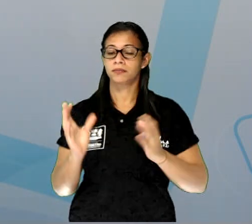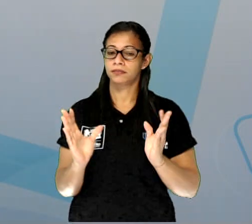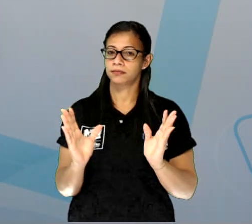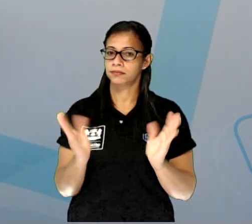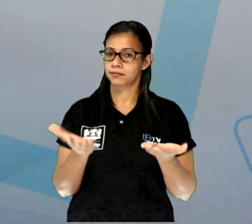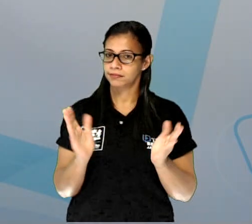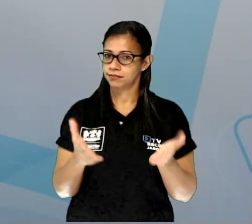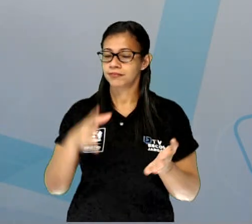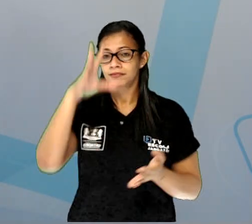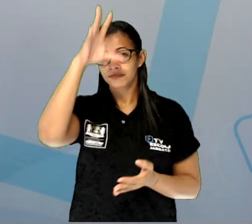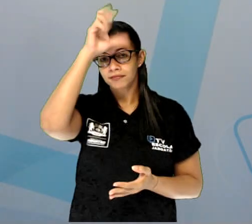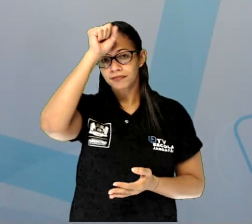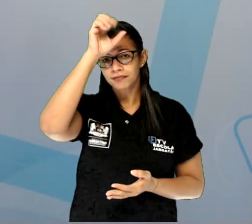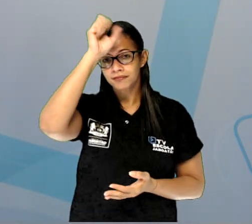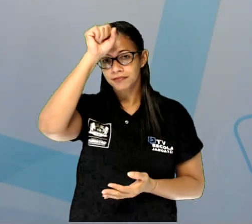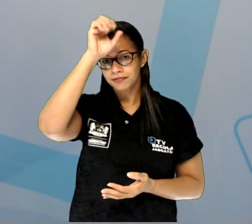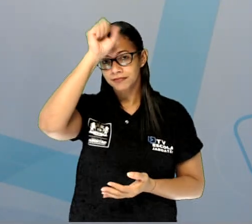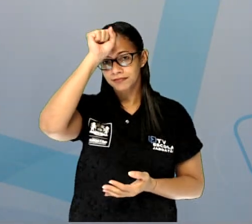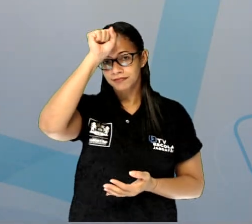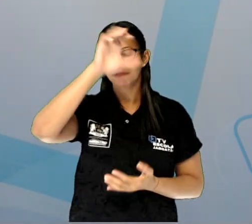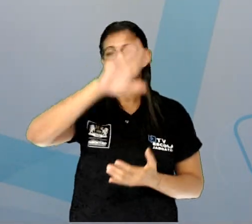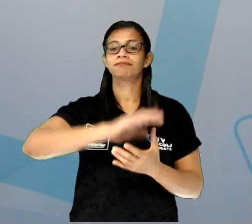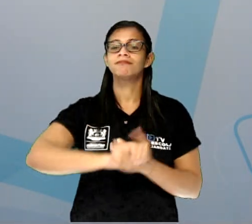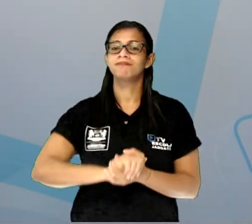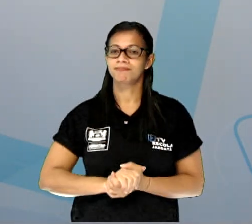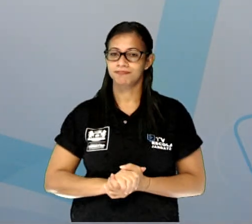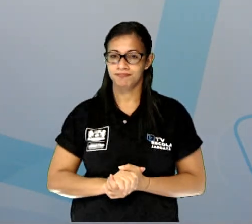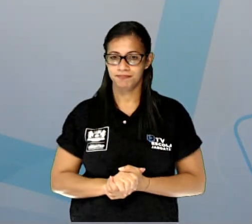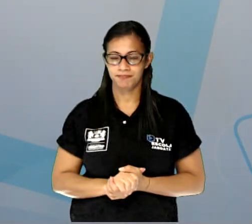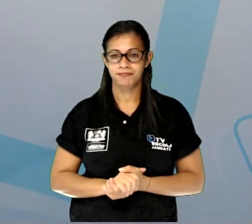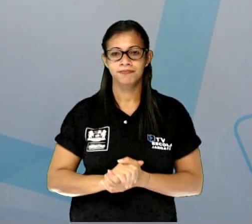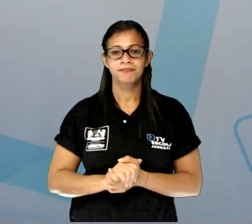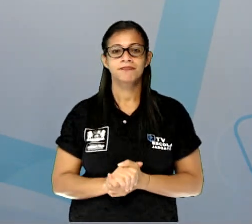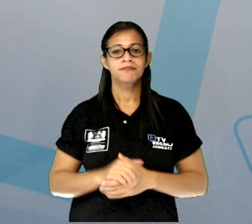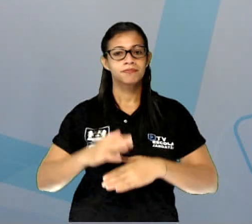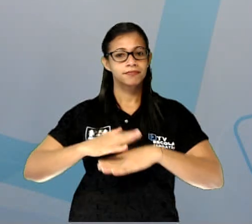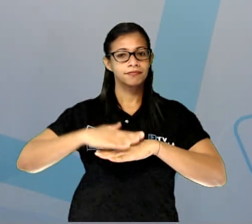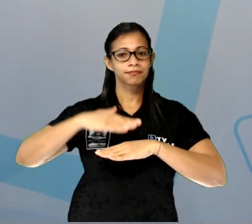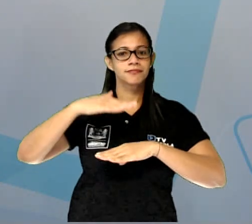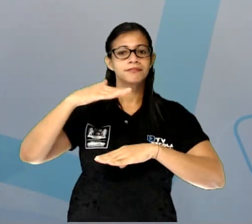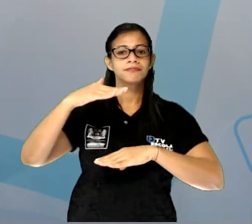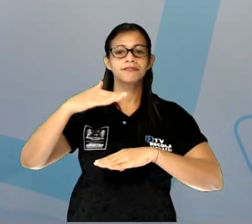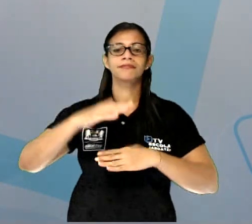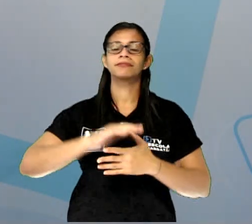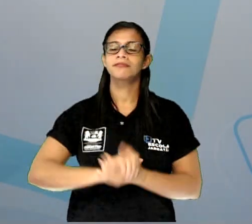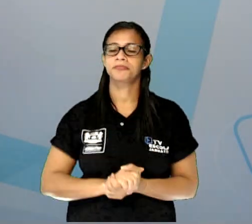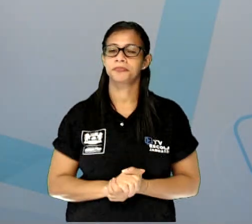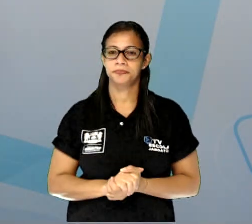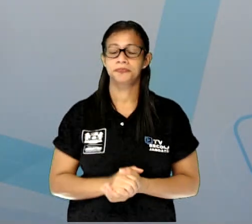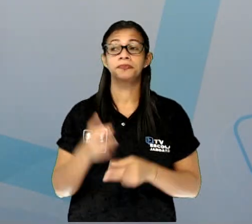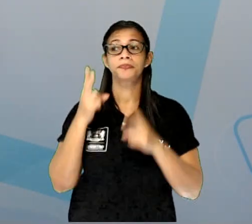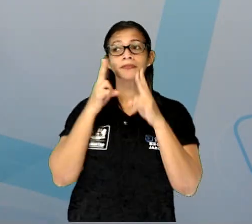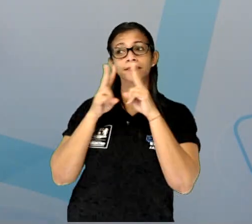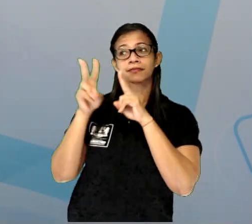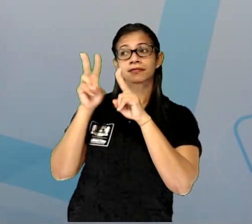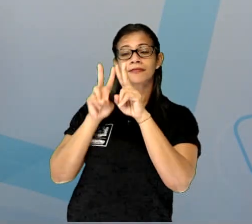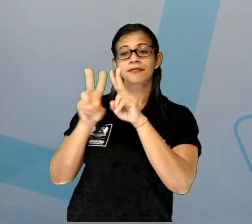o resultado do trabalho dessas forças. E aí, eu já coloco para vocês na